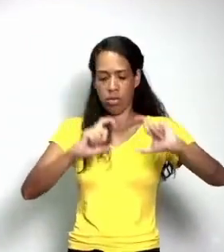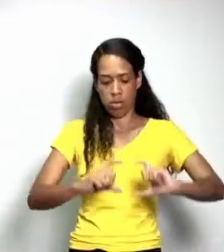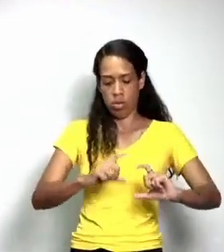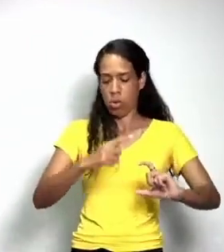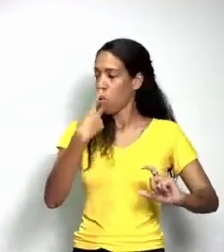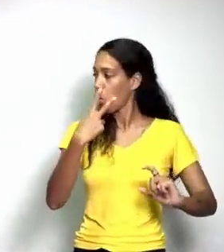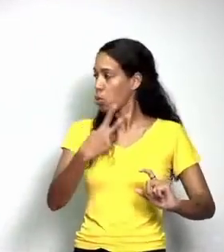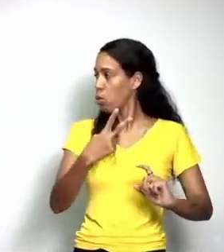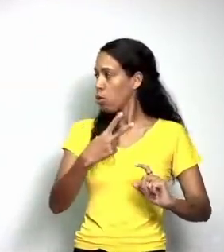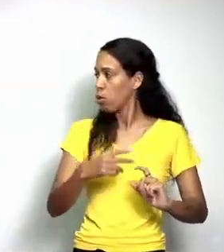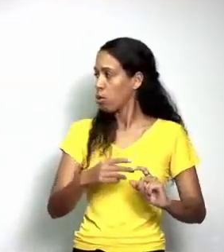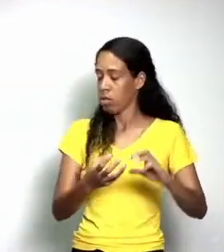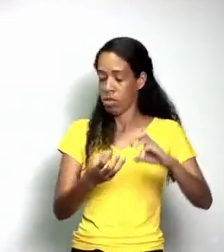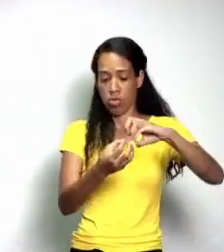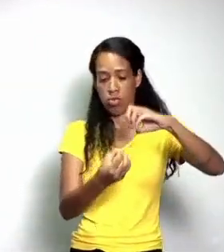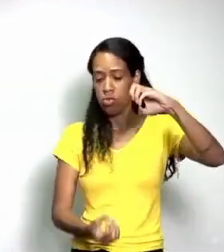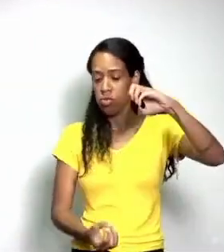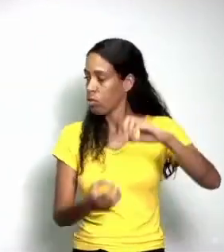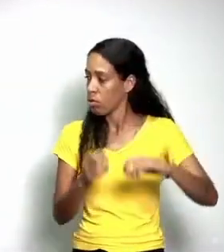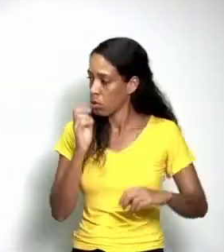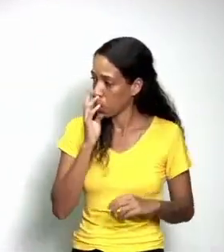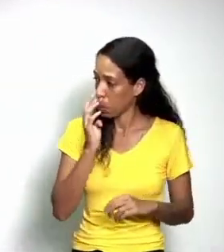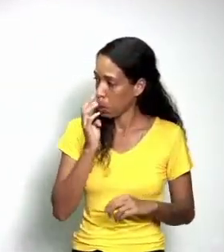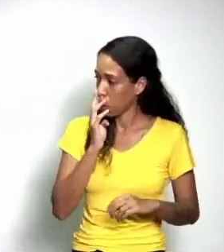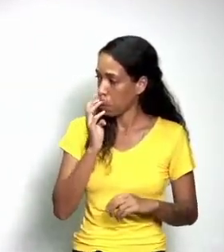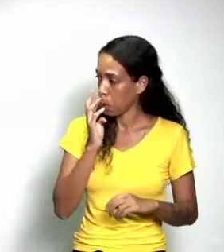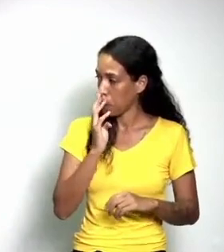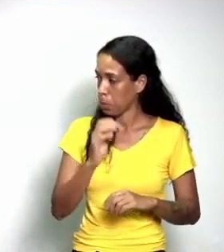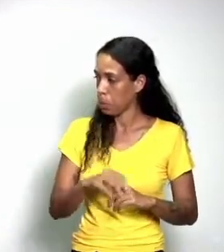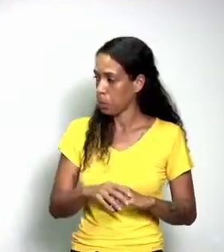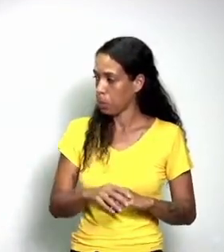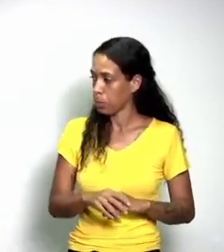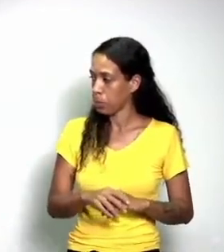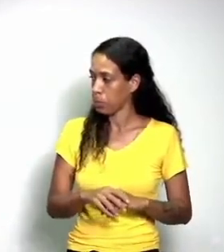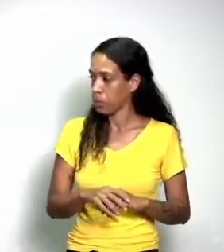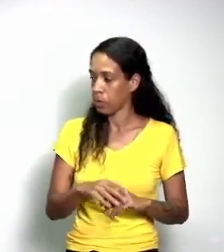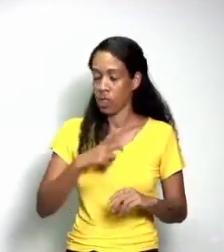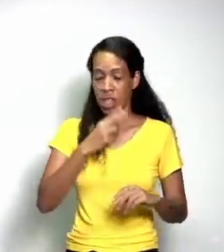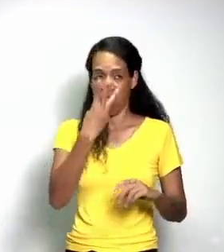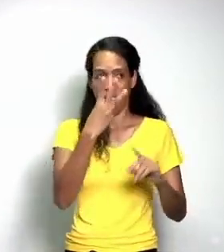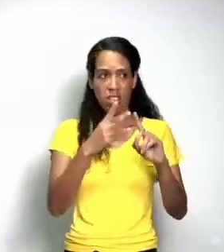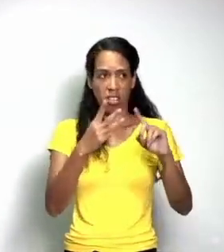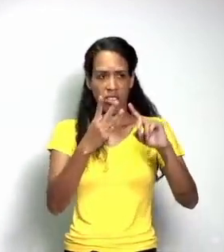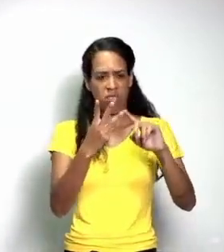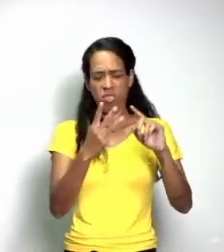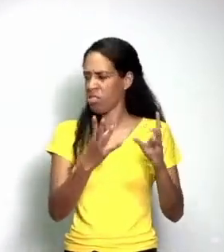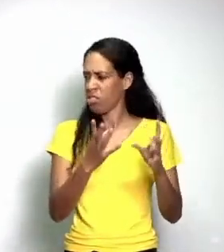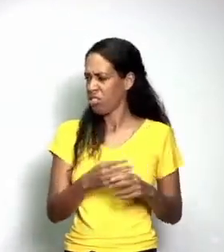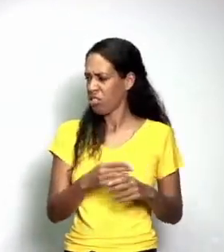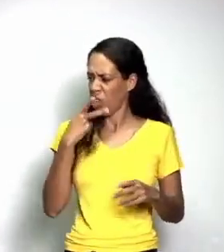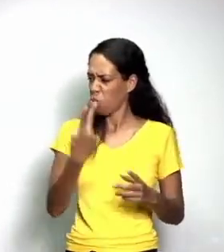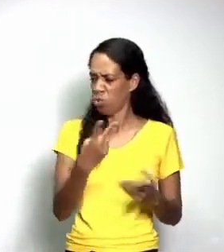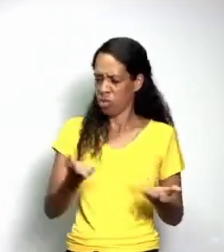juntas formam uma ferramenta. Aí você vai ter que tirar, então, essas três peças, tá?